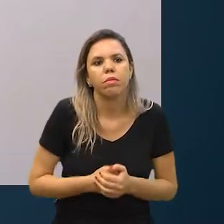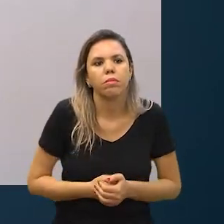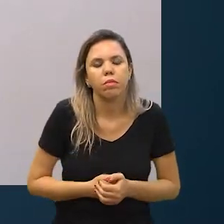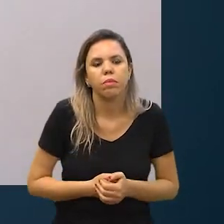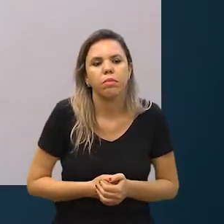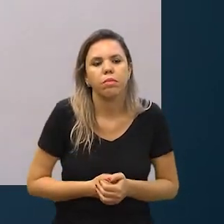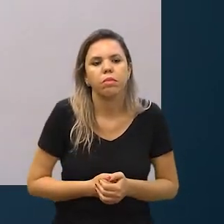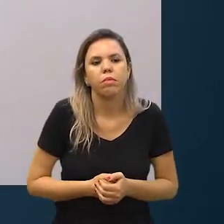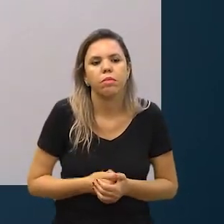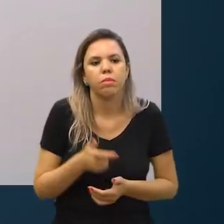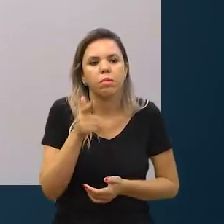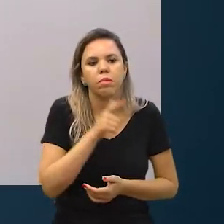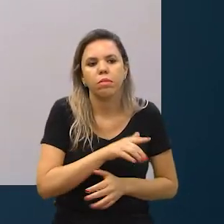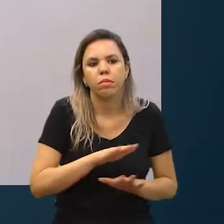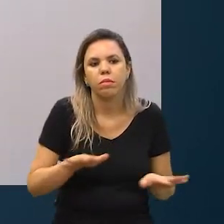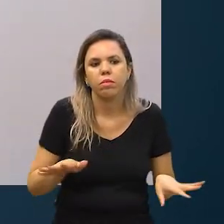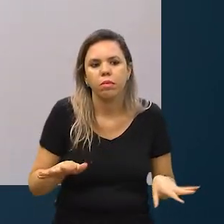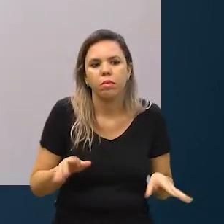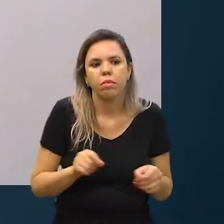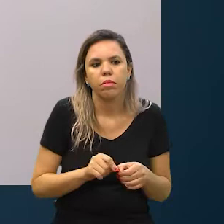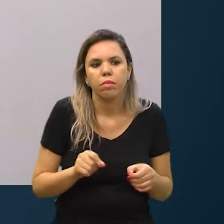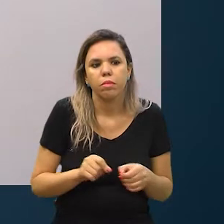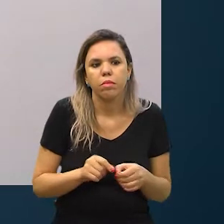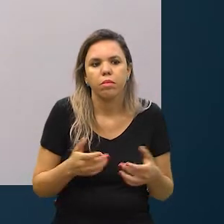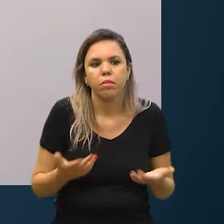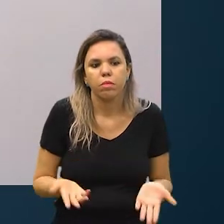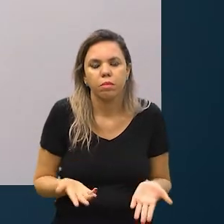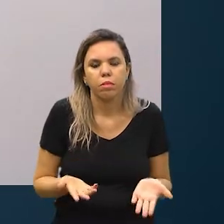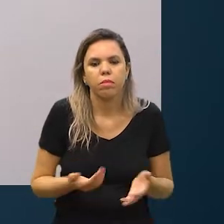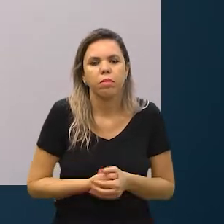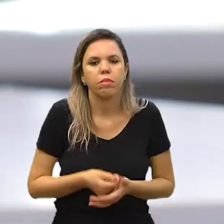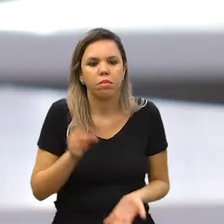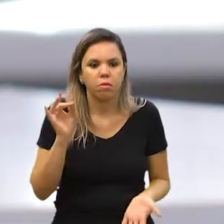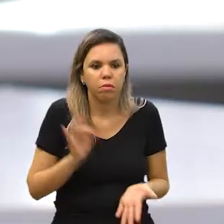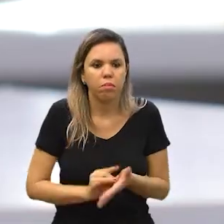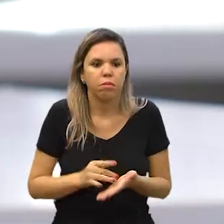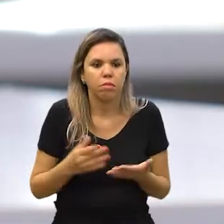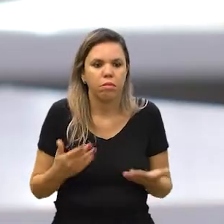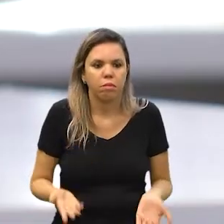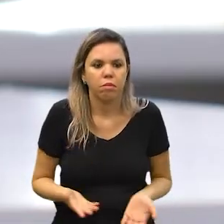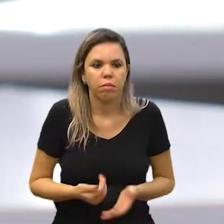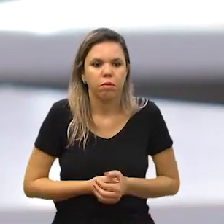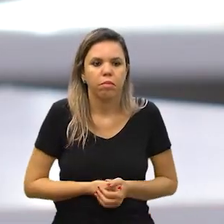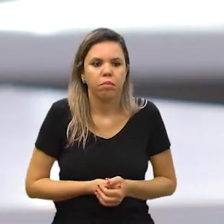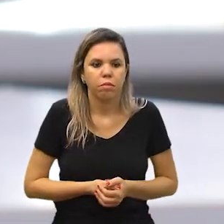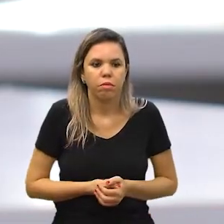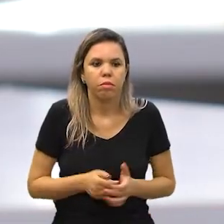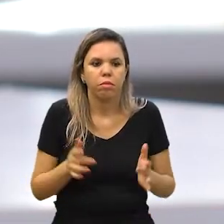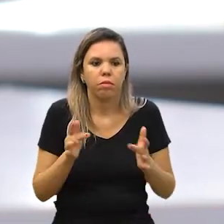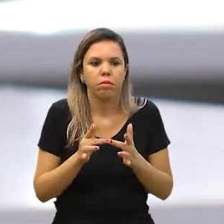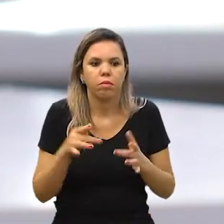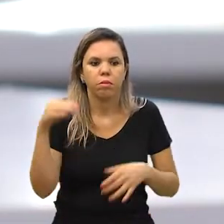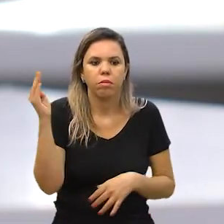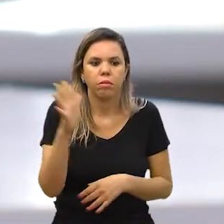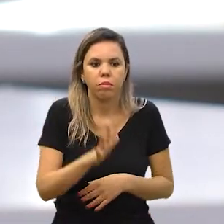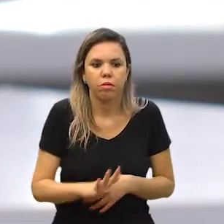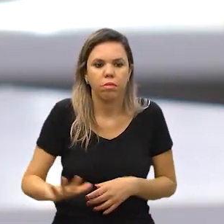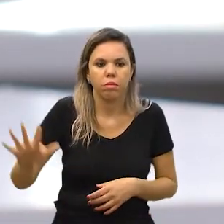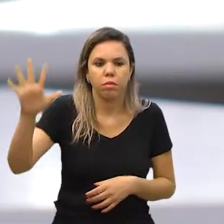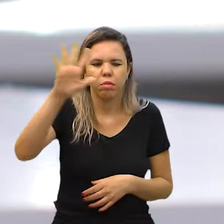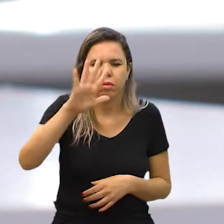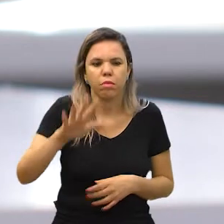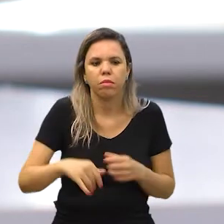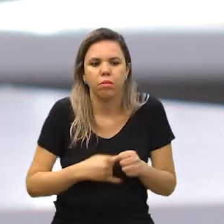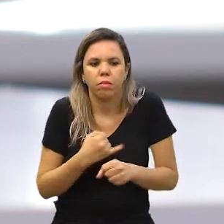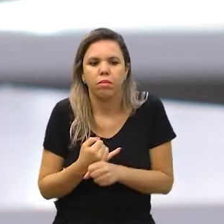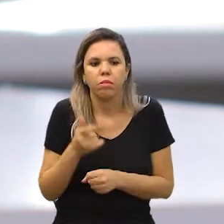nem sempre a gente consegue fazer esse marketing tão eficaz, né? E o marketplace ele conecta a gente com o Brasil inteiro, né? Digital.